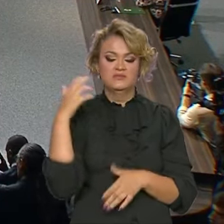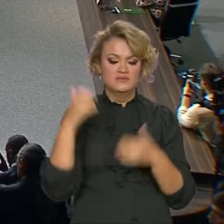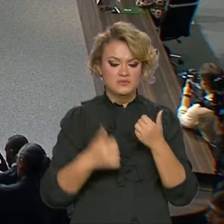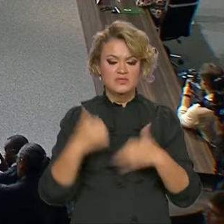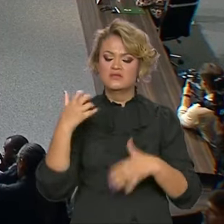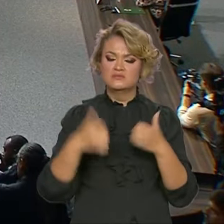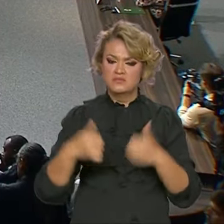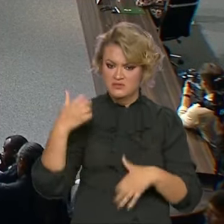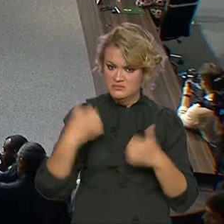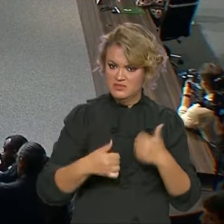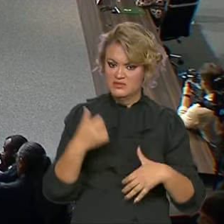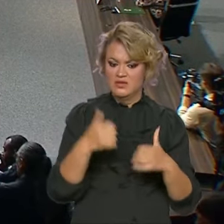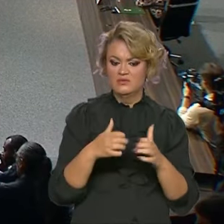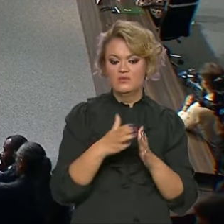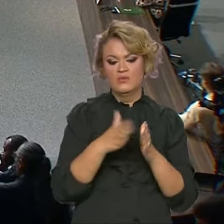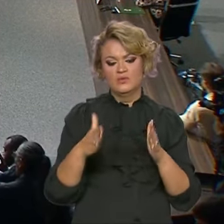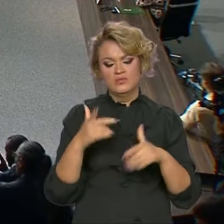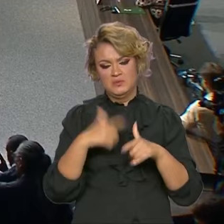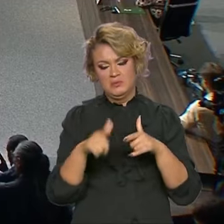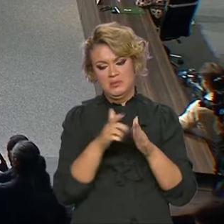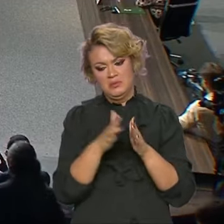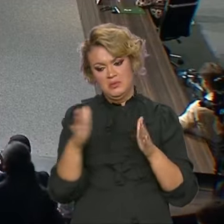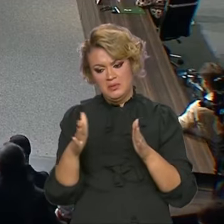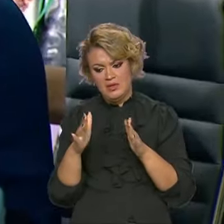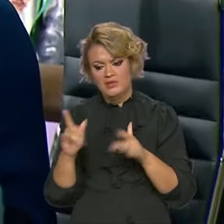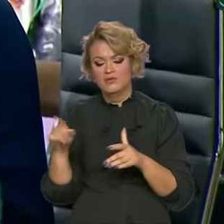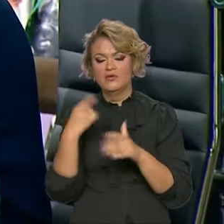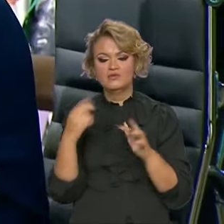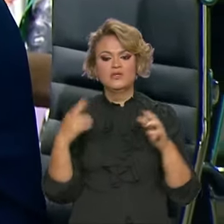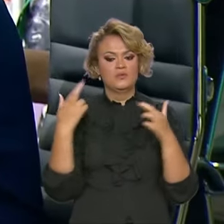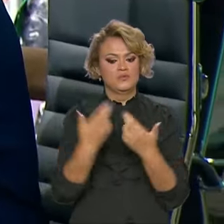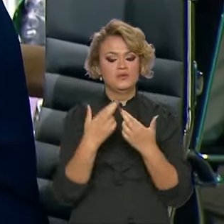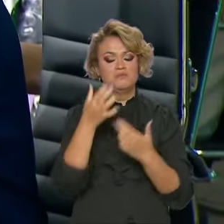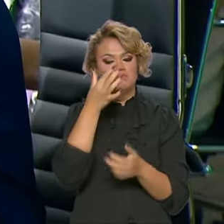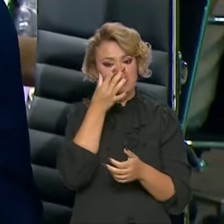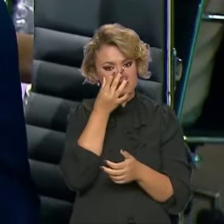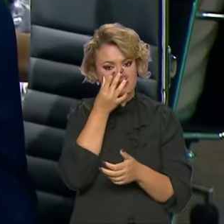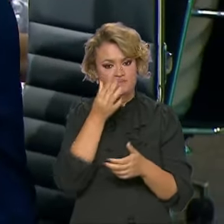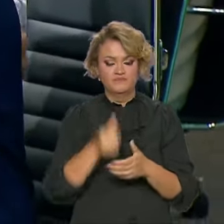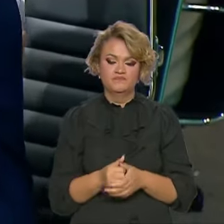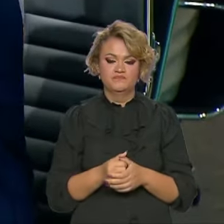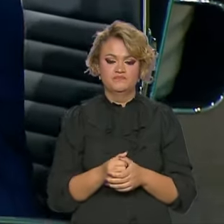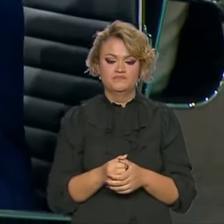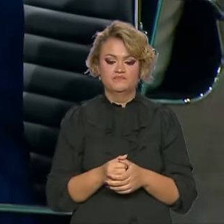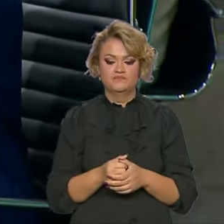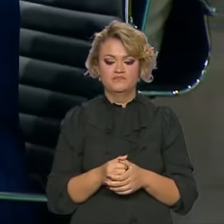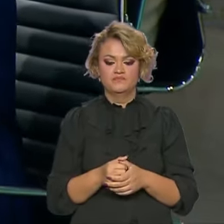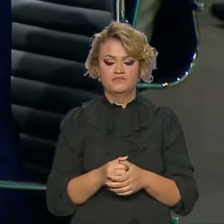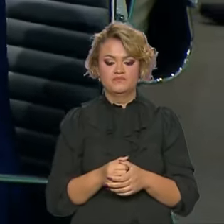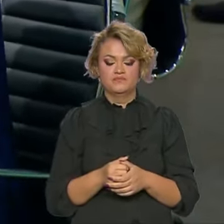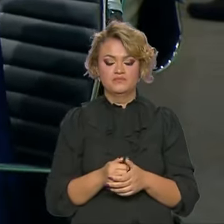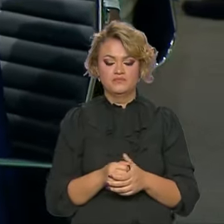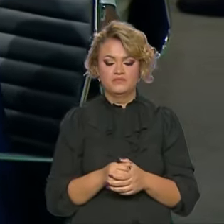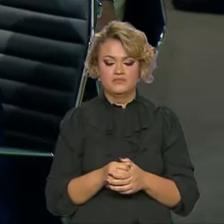passado todo esse problema, já nos reunimos presencialmente.